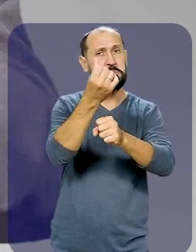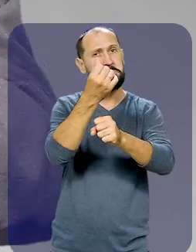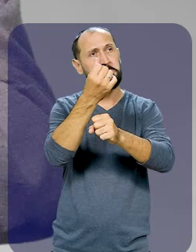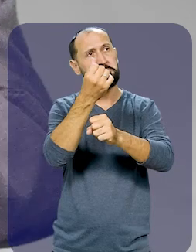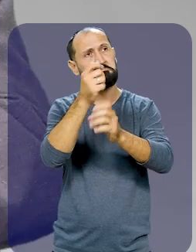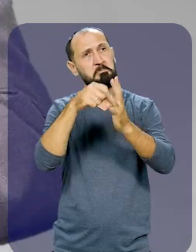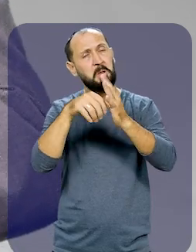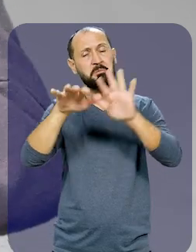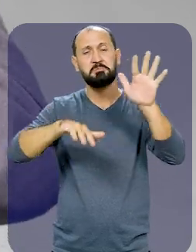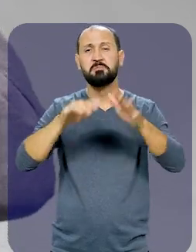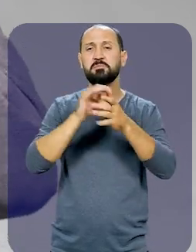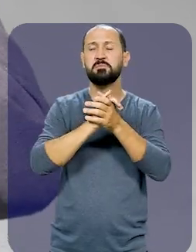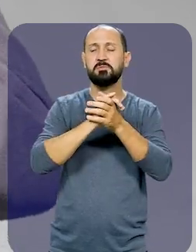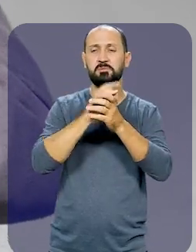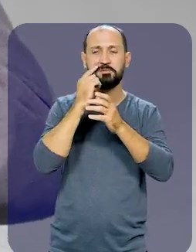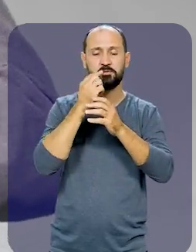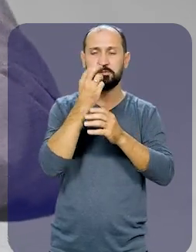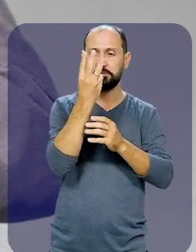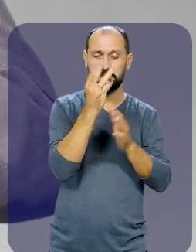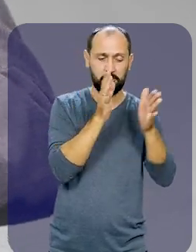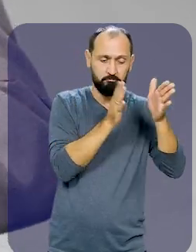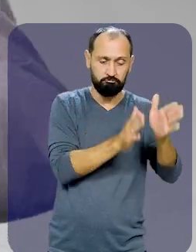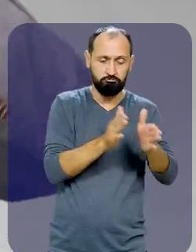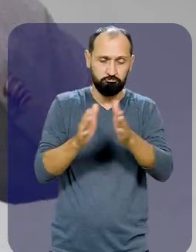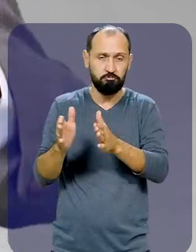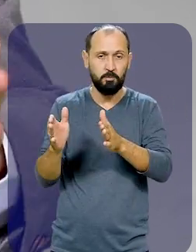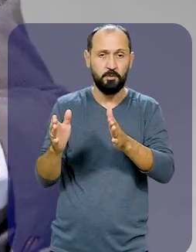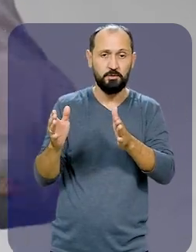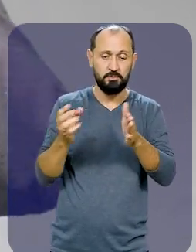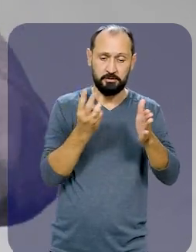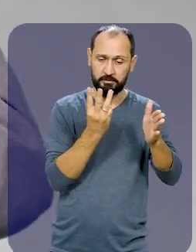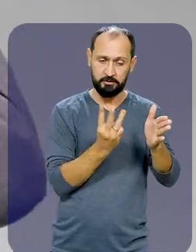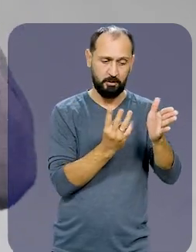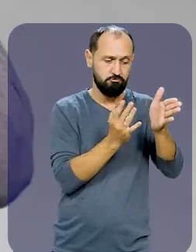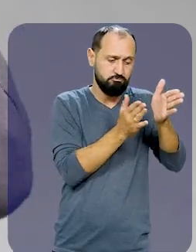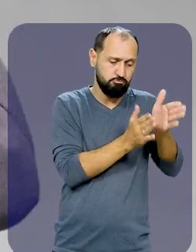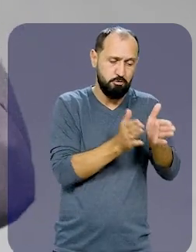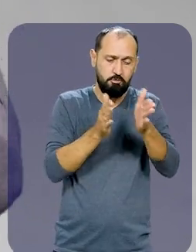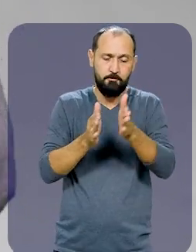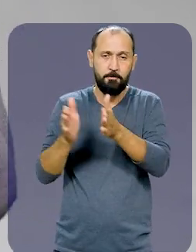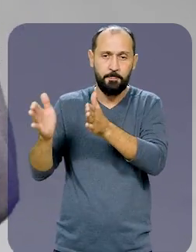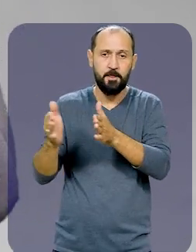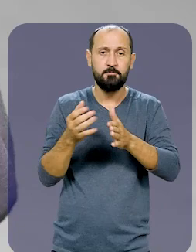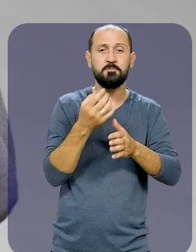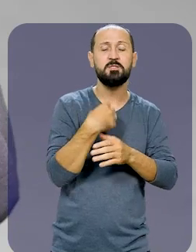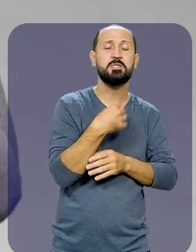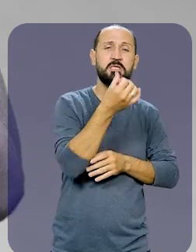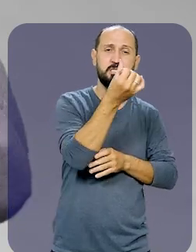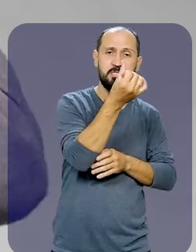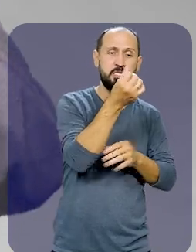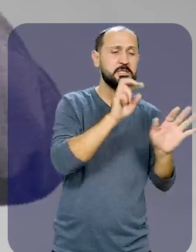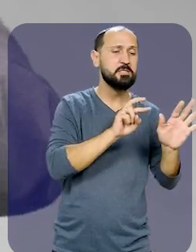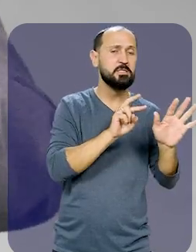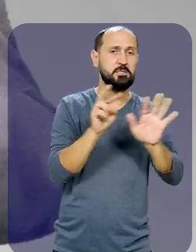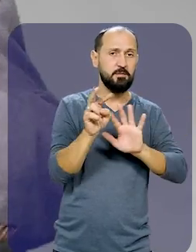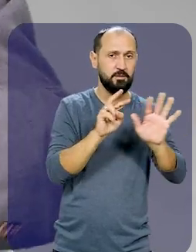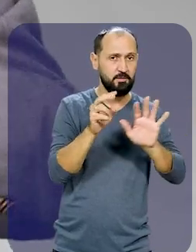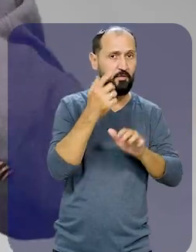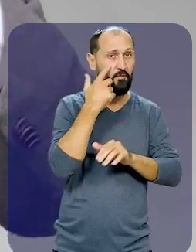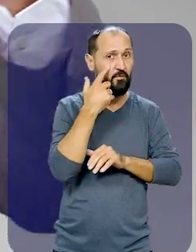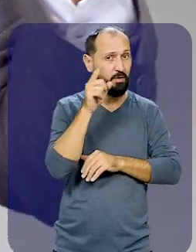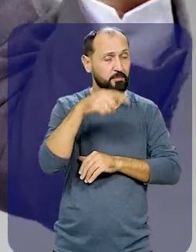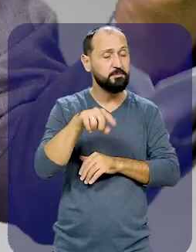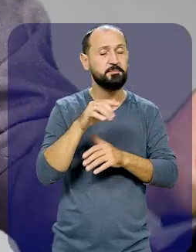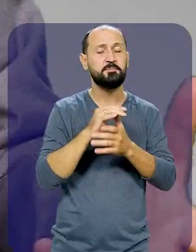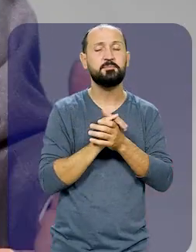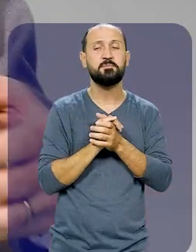o tratamento é dividido em 3 etapas. 3 etapas de 6 semanas. Eu vou dizer para vocês